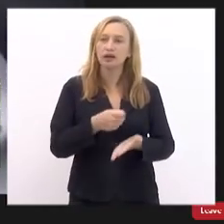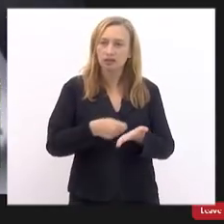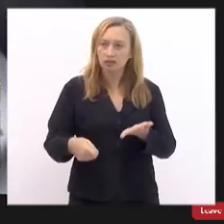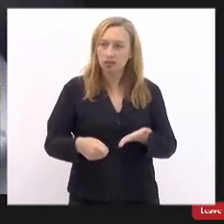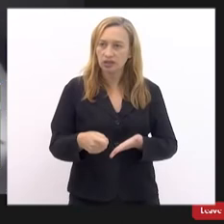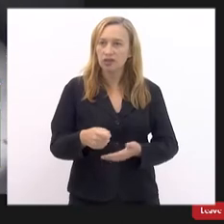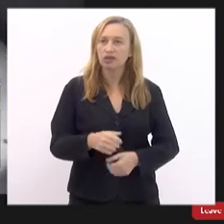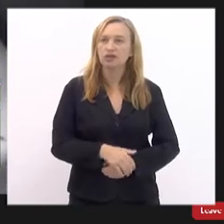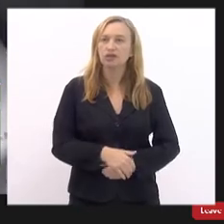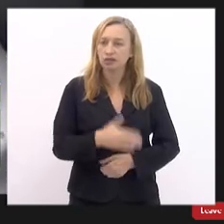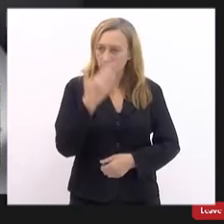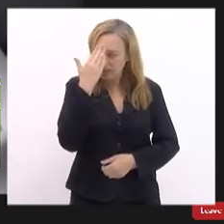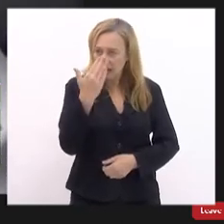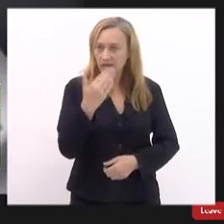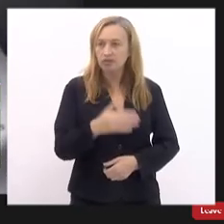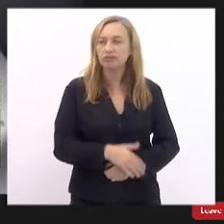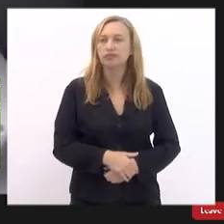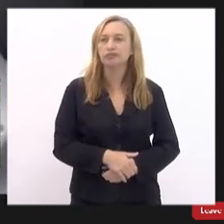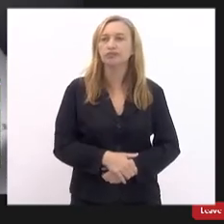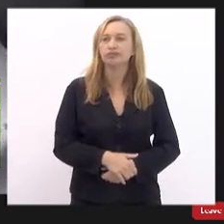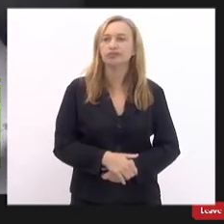aqui. Eu agradeço, obrigado.